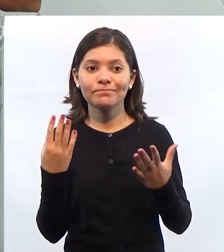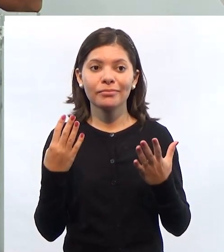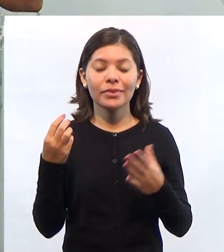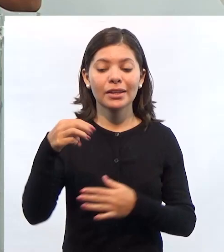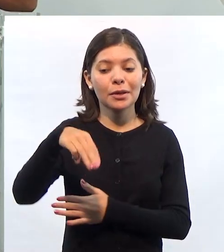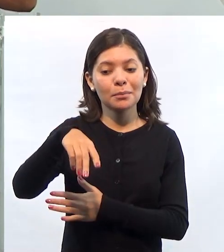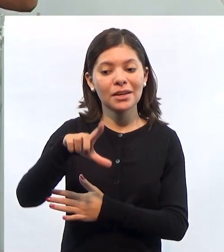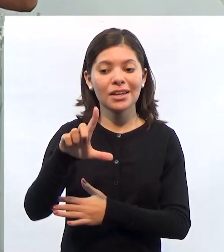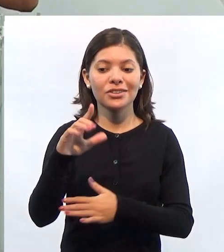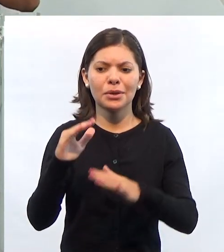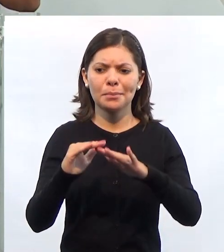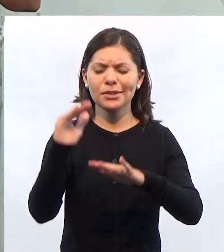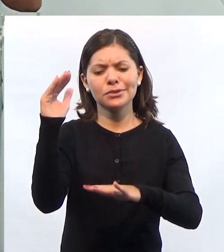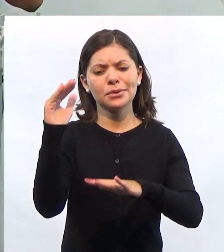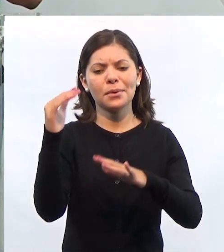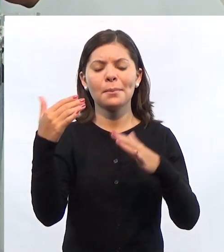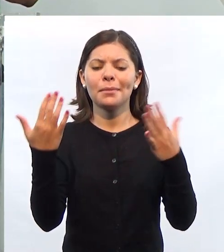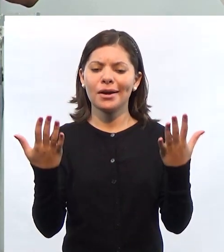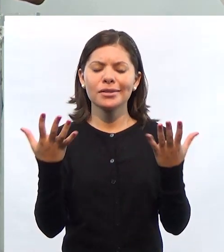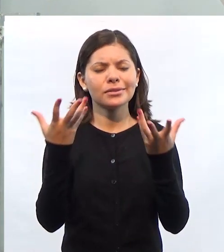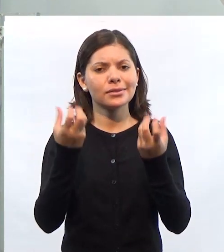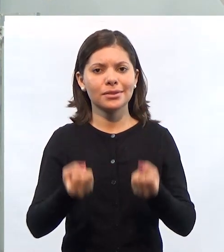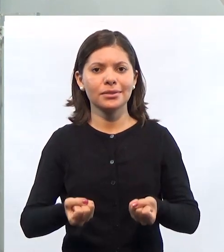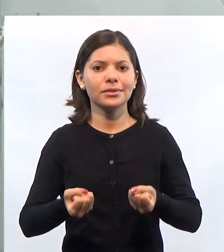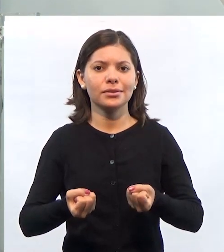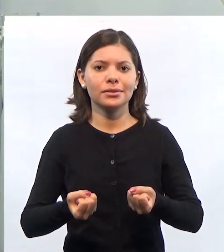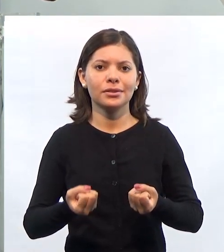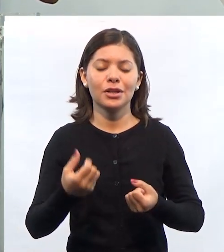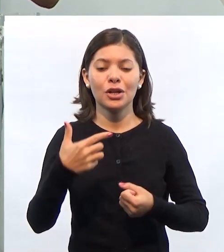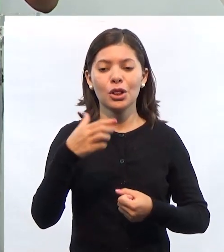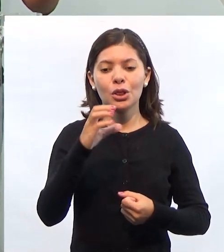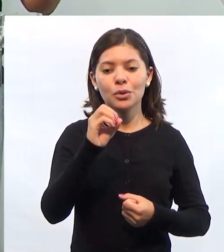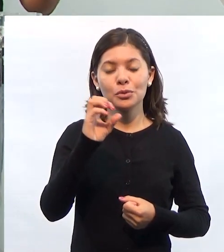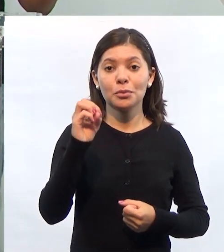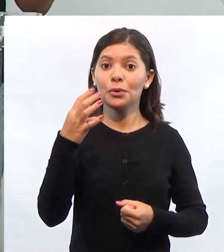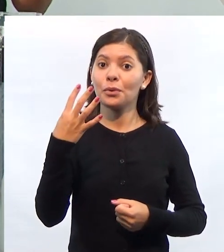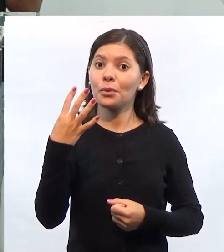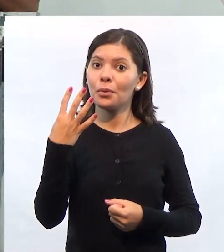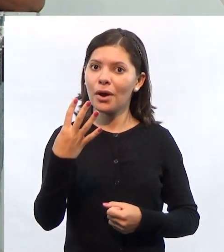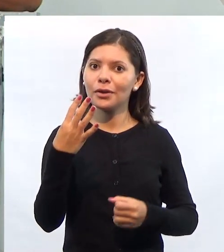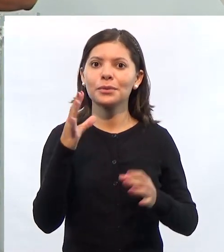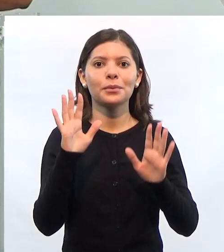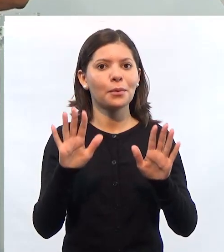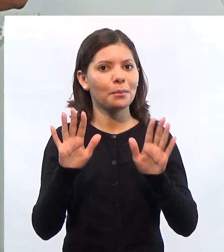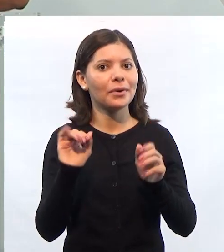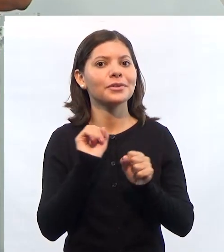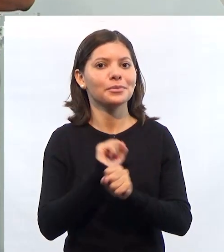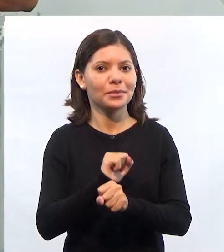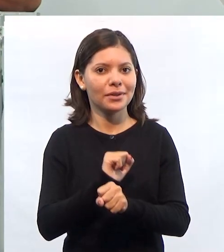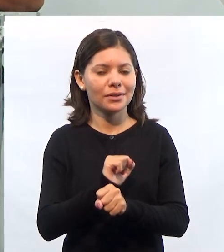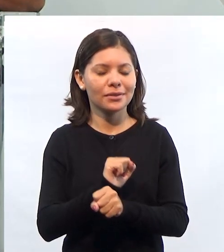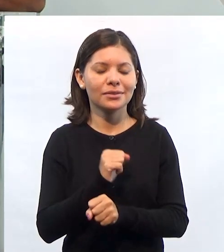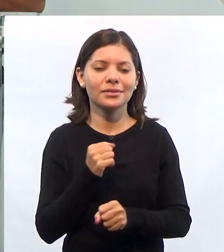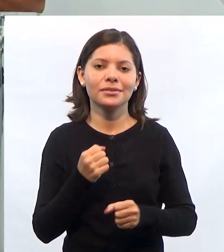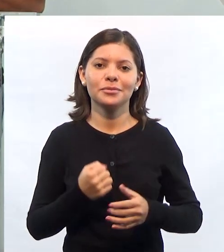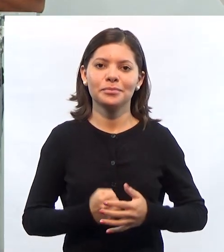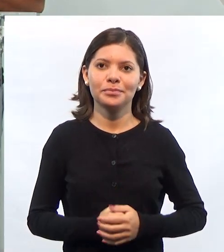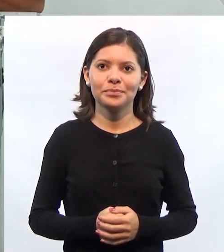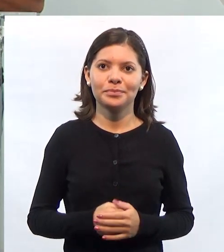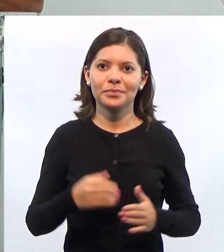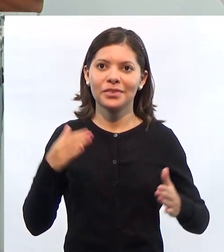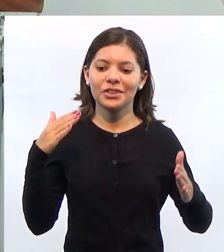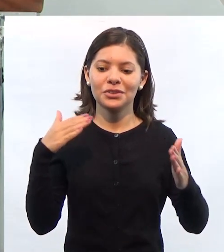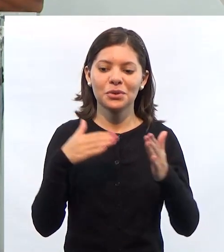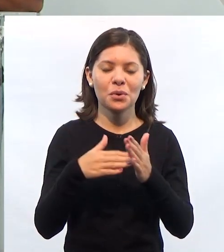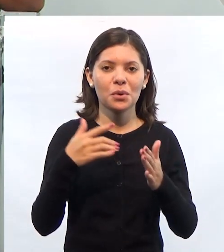já passou do ideal Mas ainda é aceitável 2004 Opa vamos para a produção regular a máquina sim chegou de